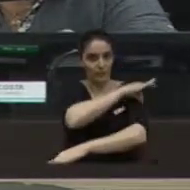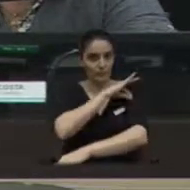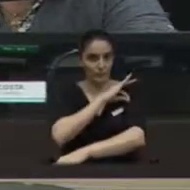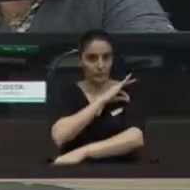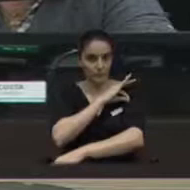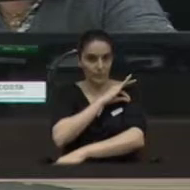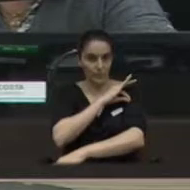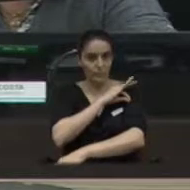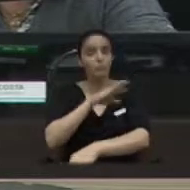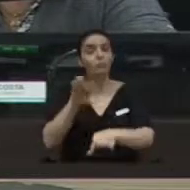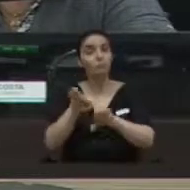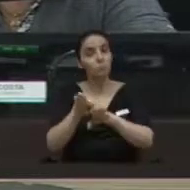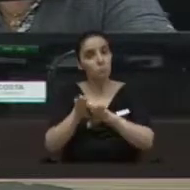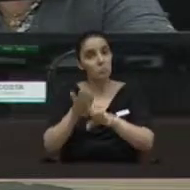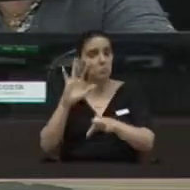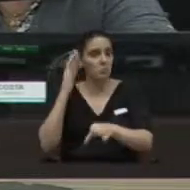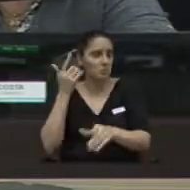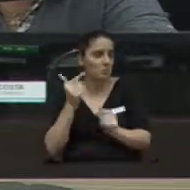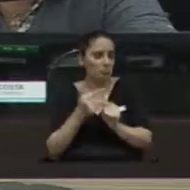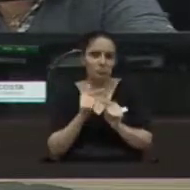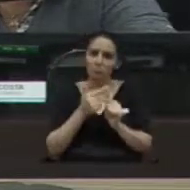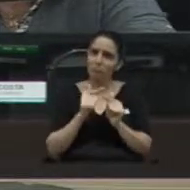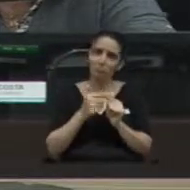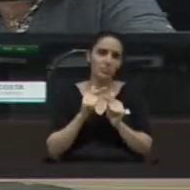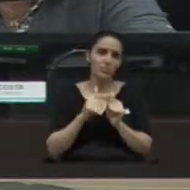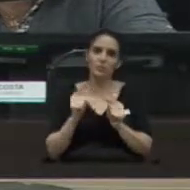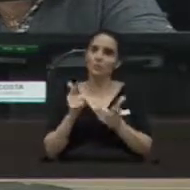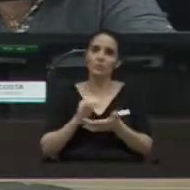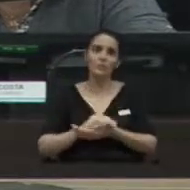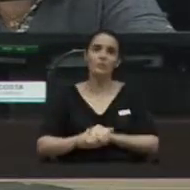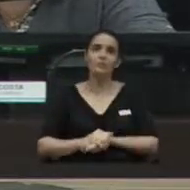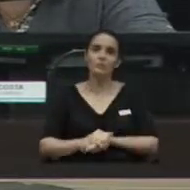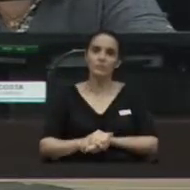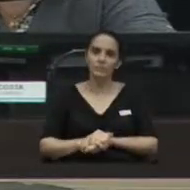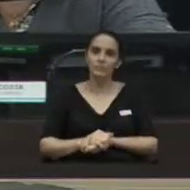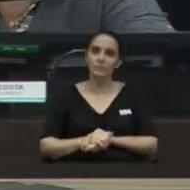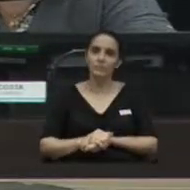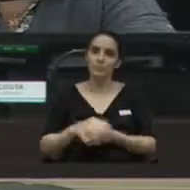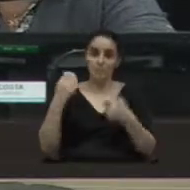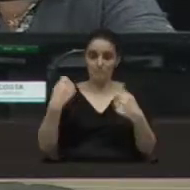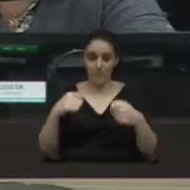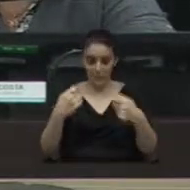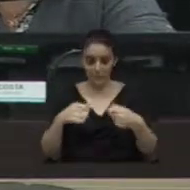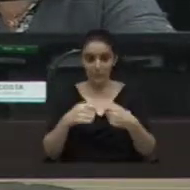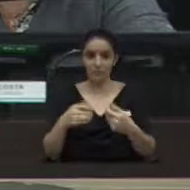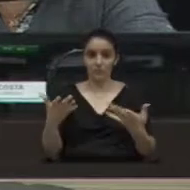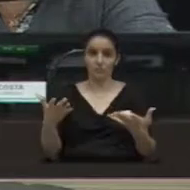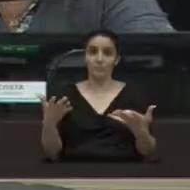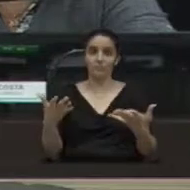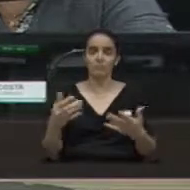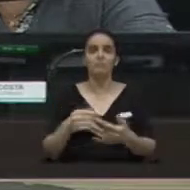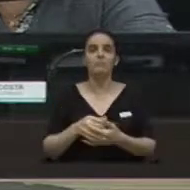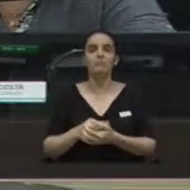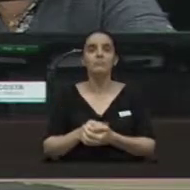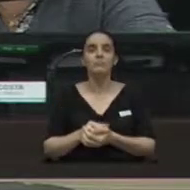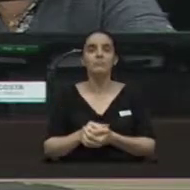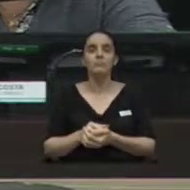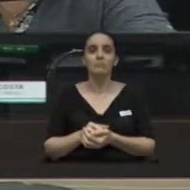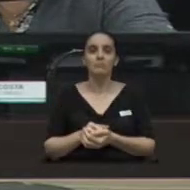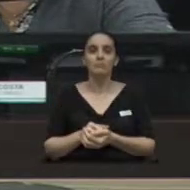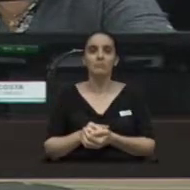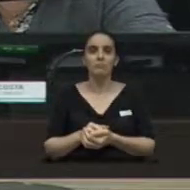fazer isso. Isso também não tem nenhum problema, né? É uma atividade necessária, é